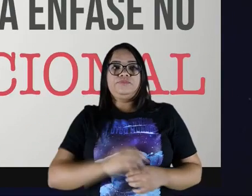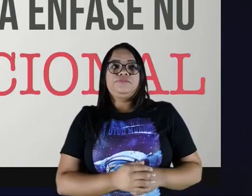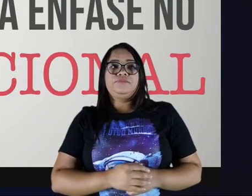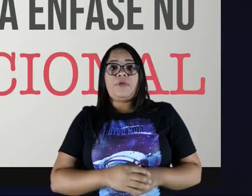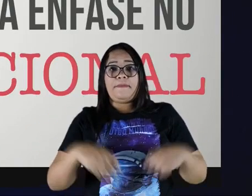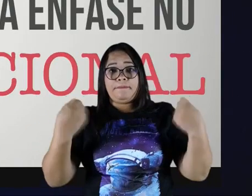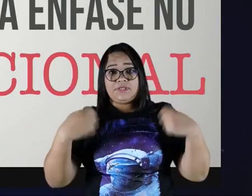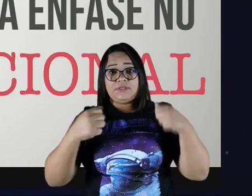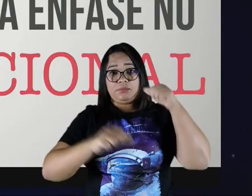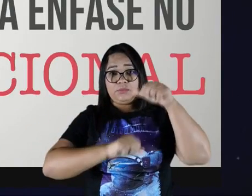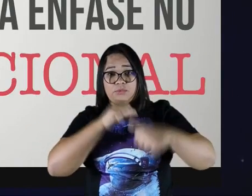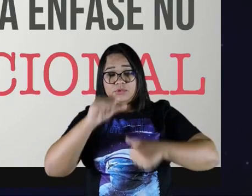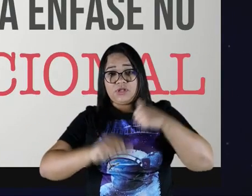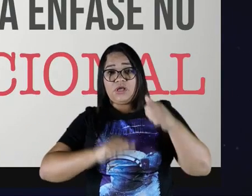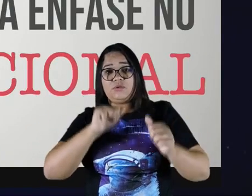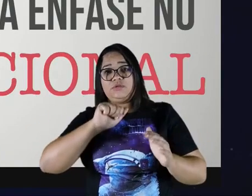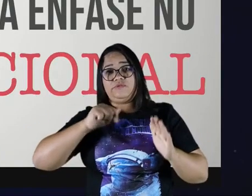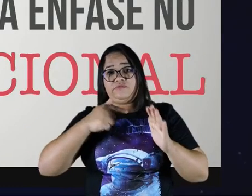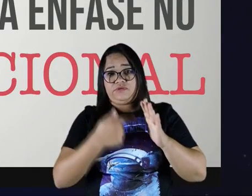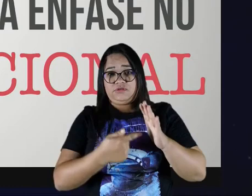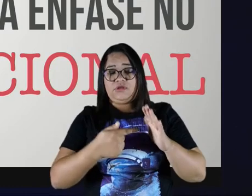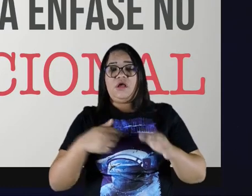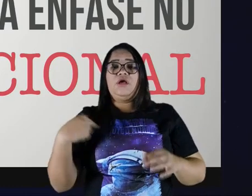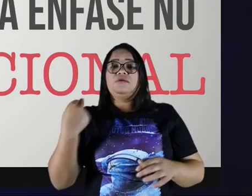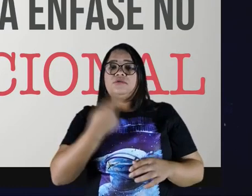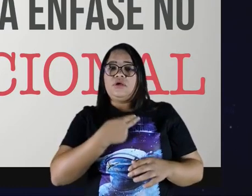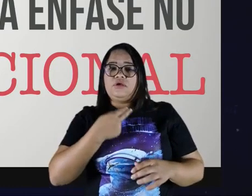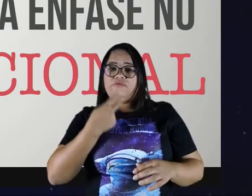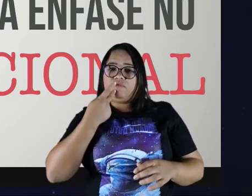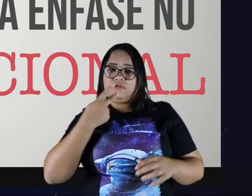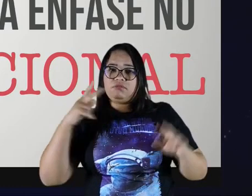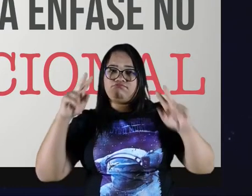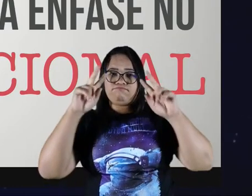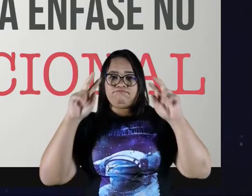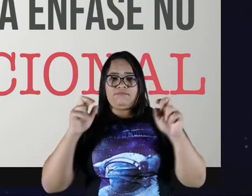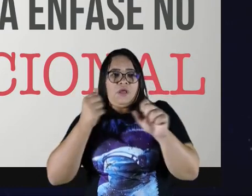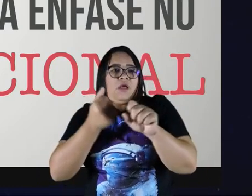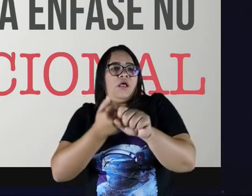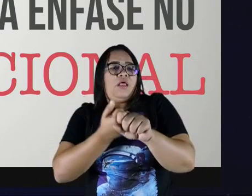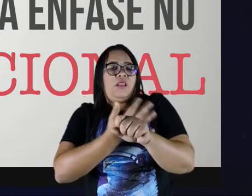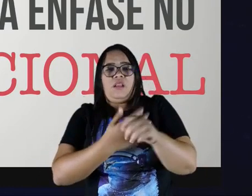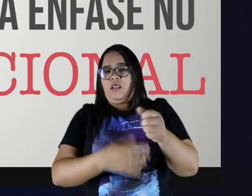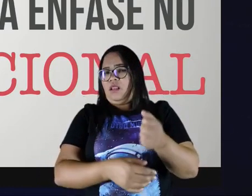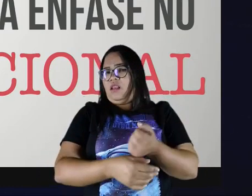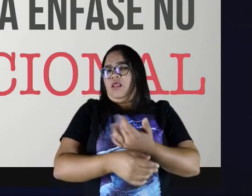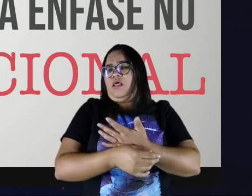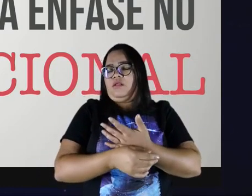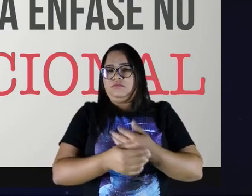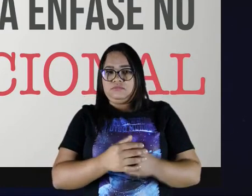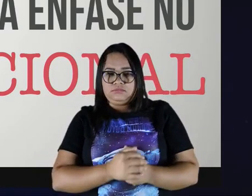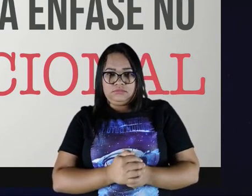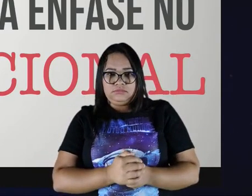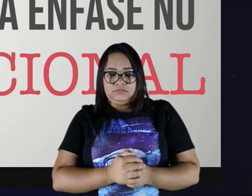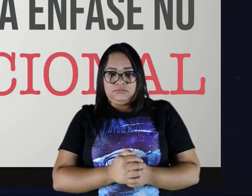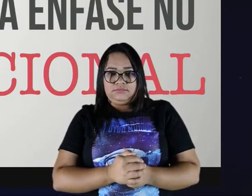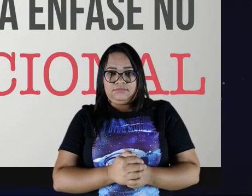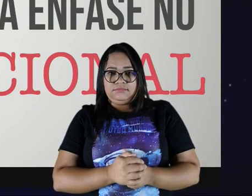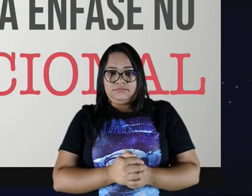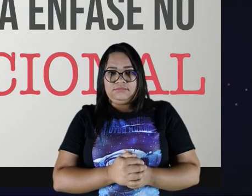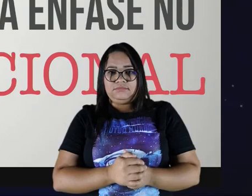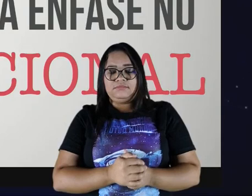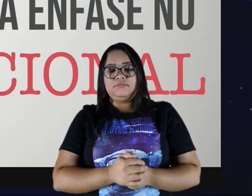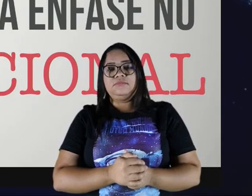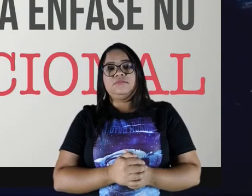mudança no adventismo. Nós temos usado muitas vezes a ênfase emocional, muita ênfase no